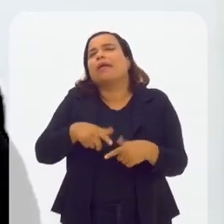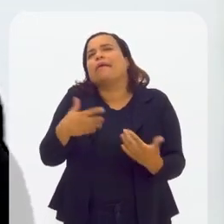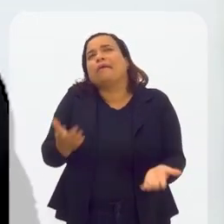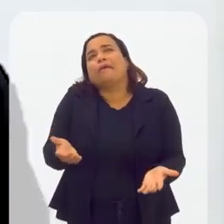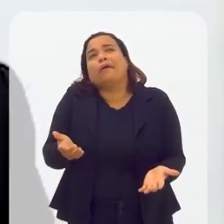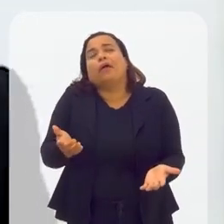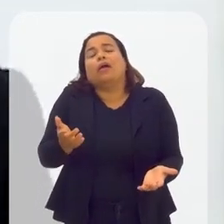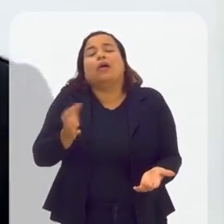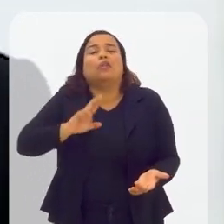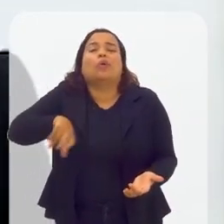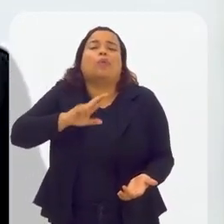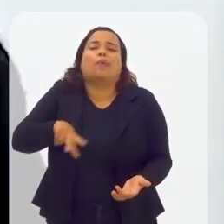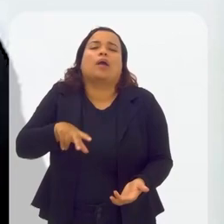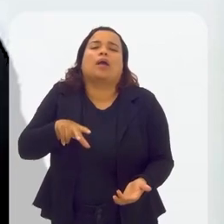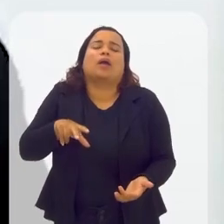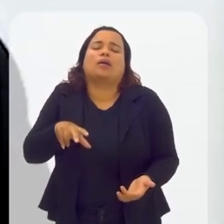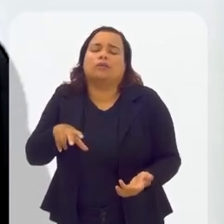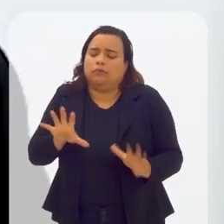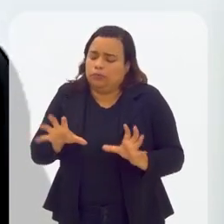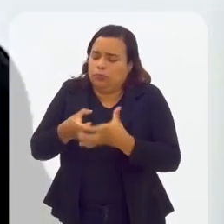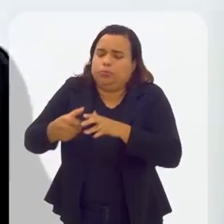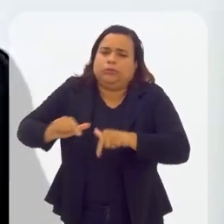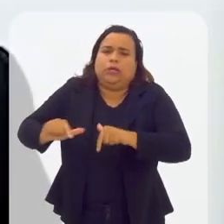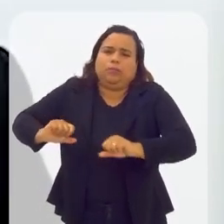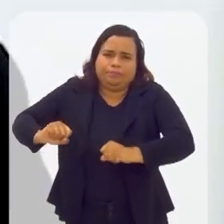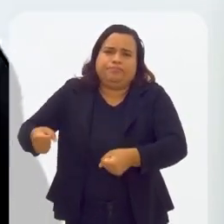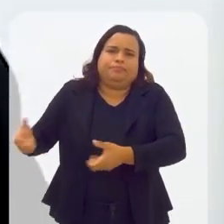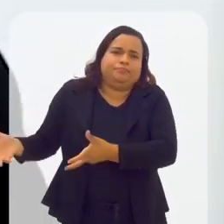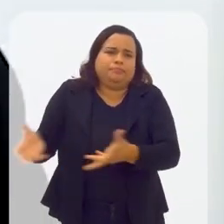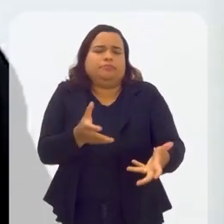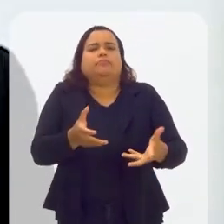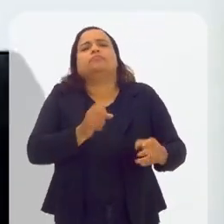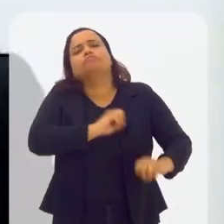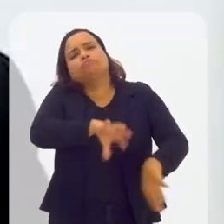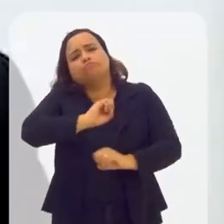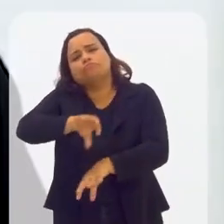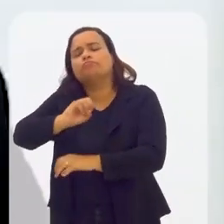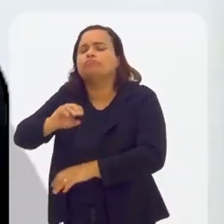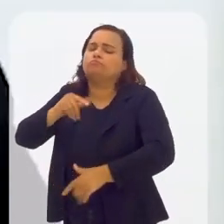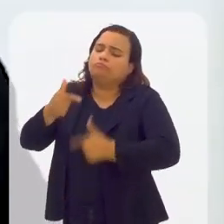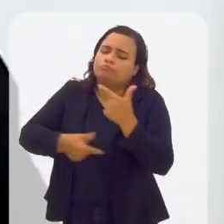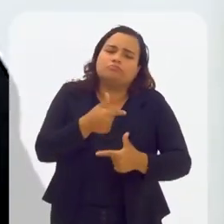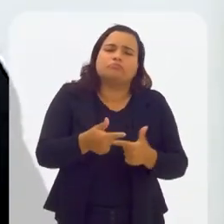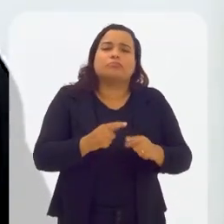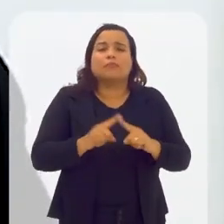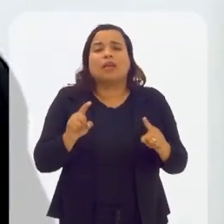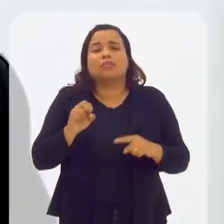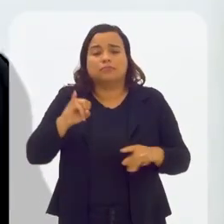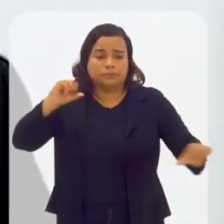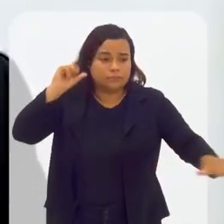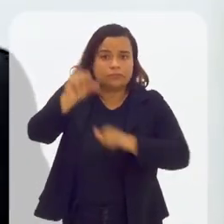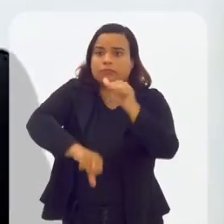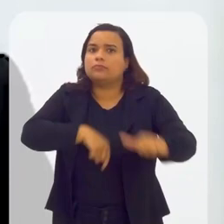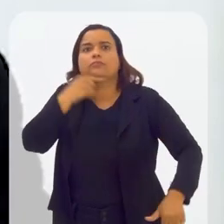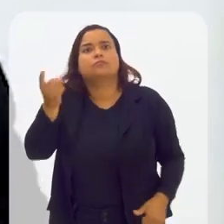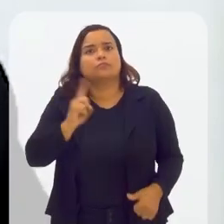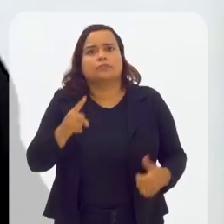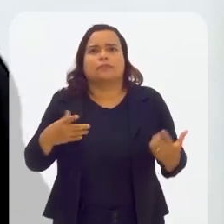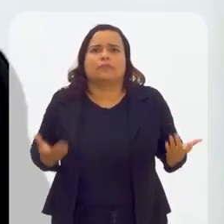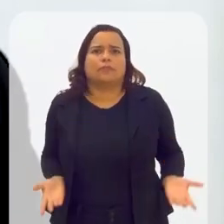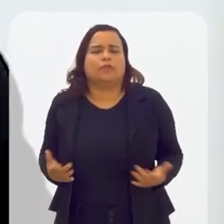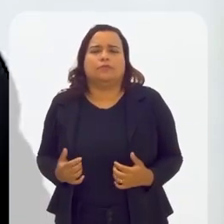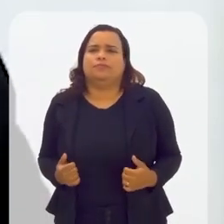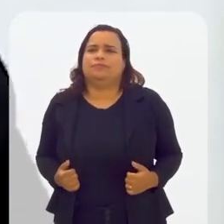porque não adianta a gente ter uma força de trabalho educada, produtiva, seja lá o que for, se ela não